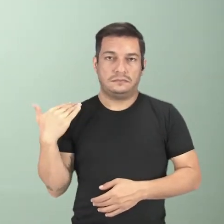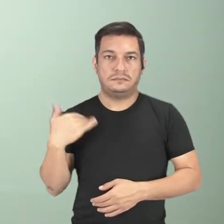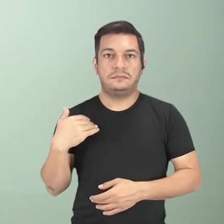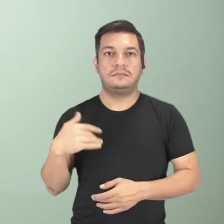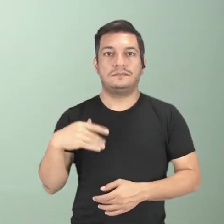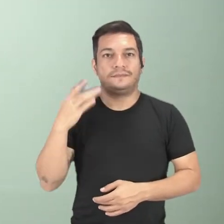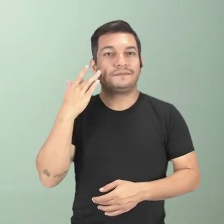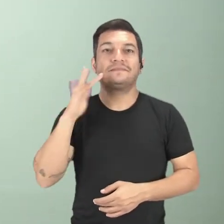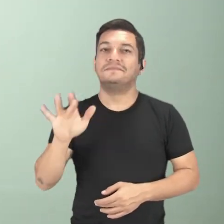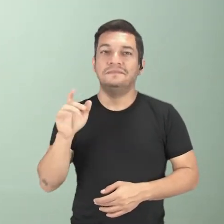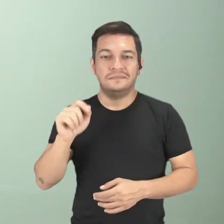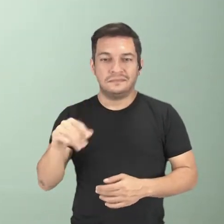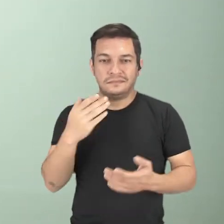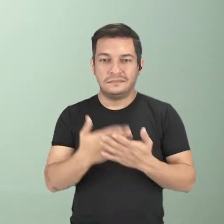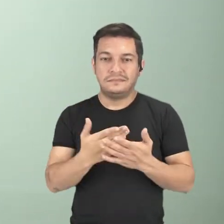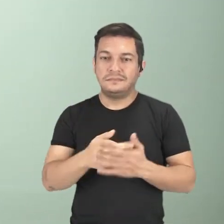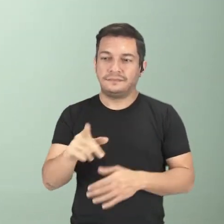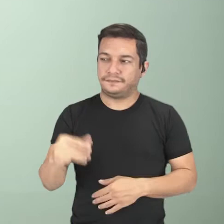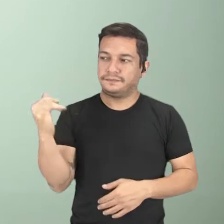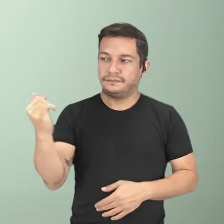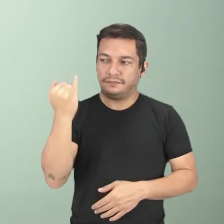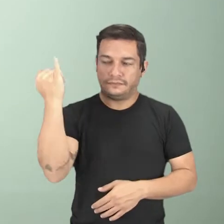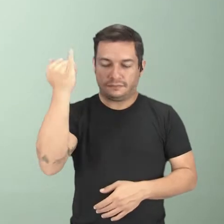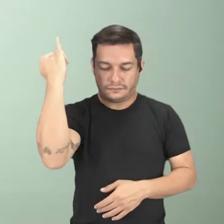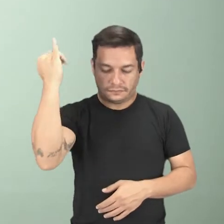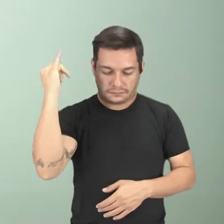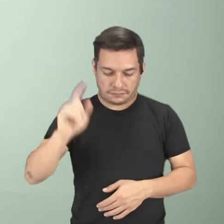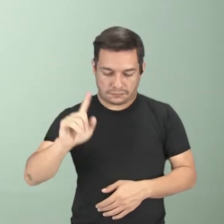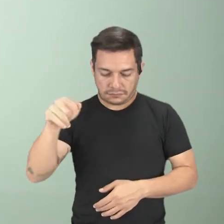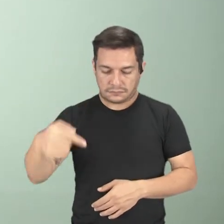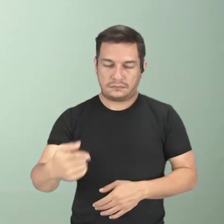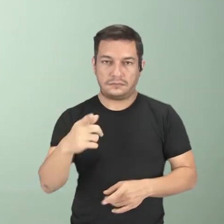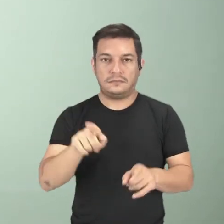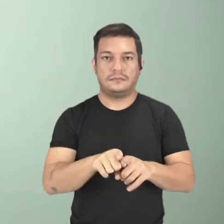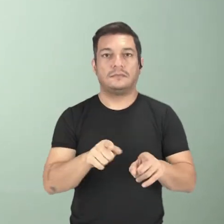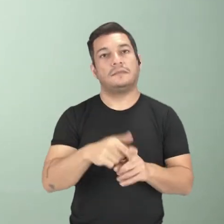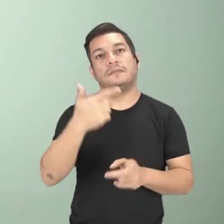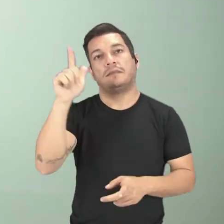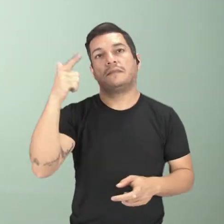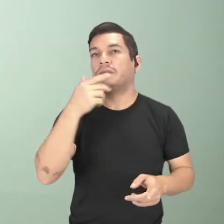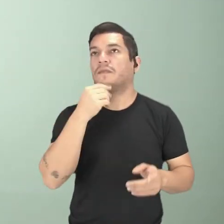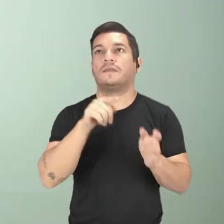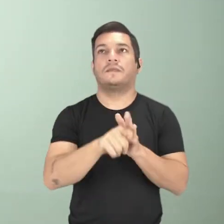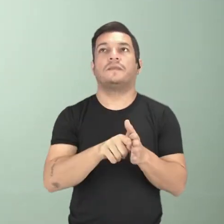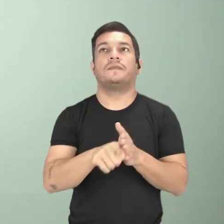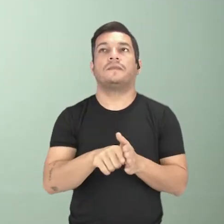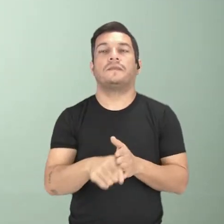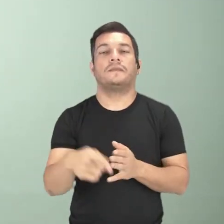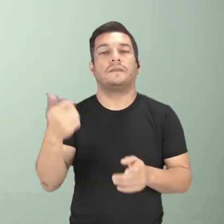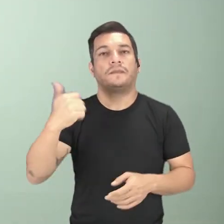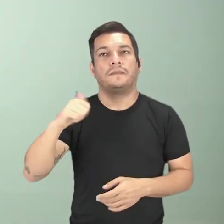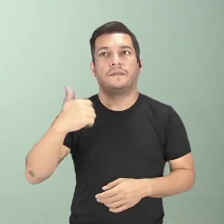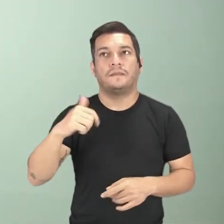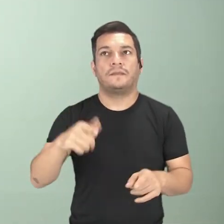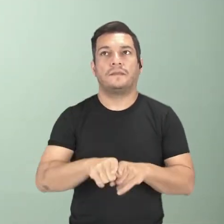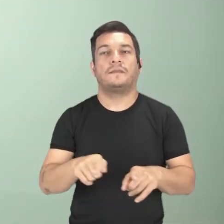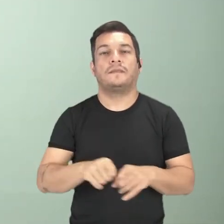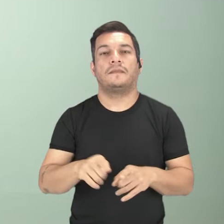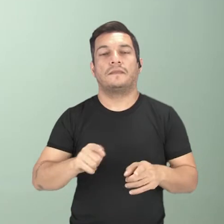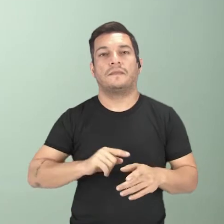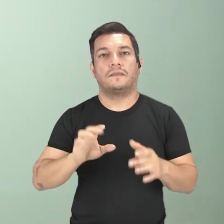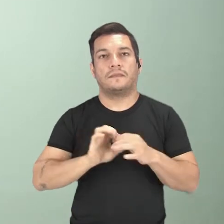estudo dele era tão importante, Depois, outros pesquisadores, analisando aquilo que ele tinha